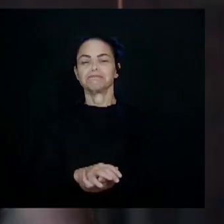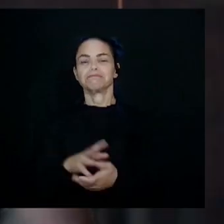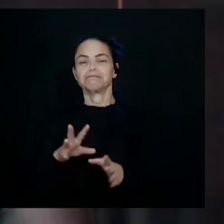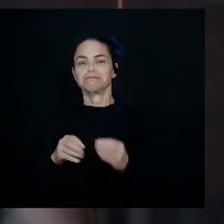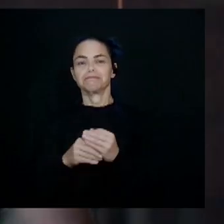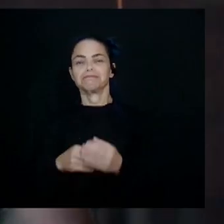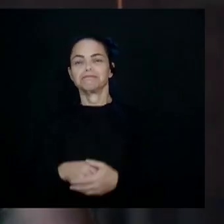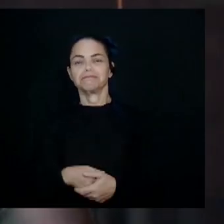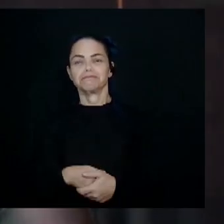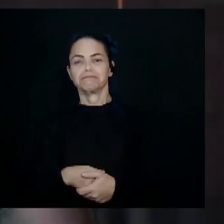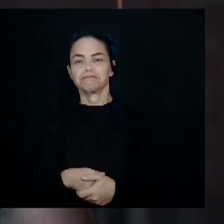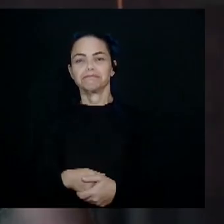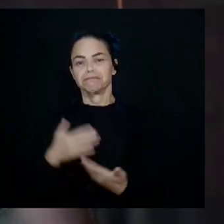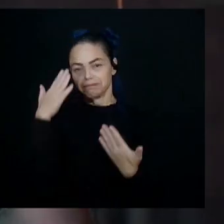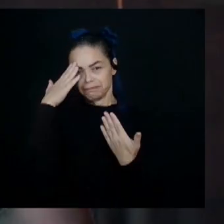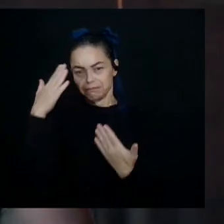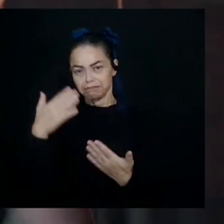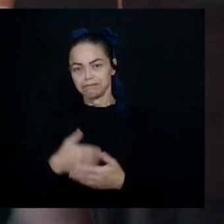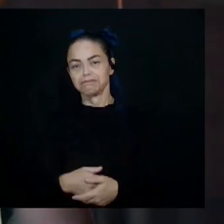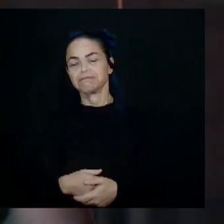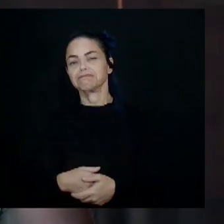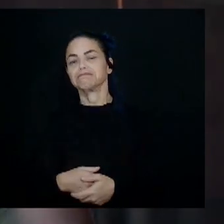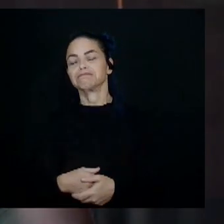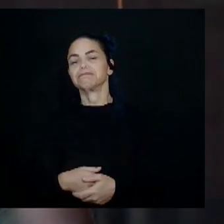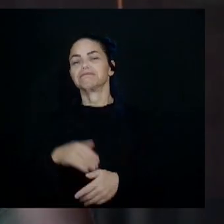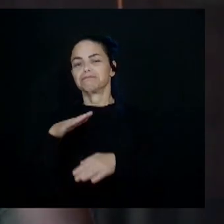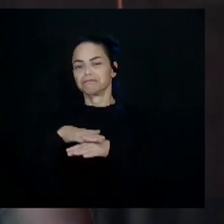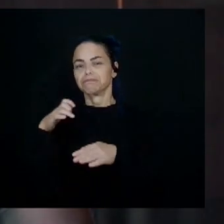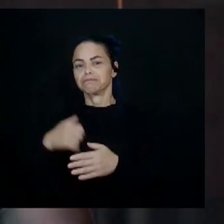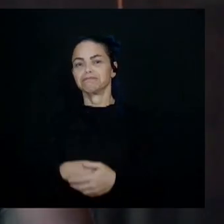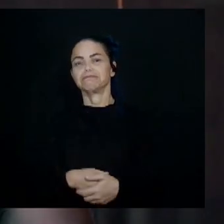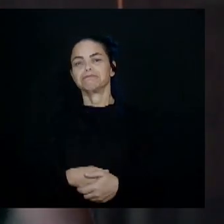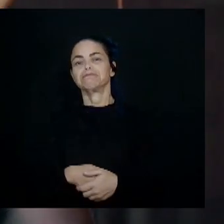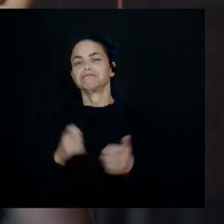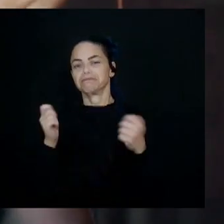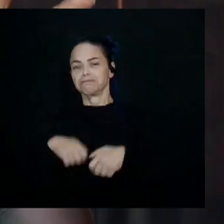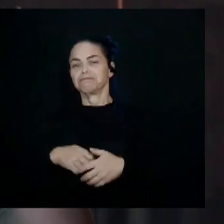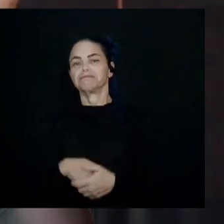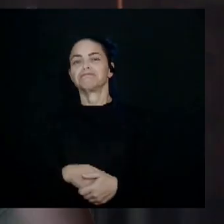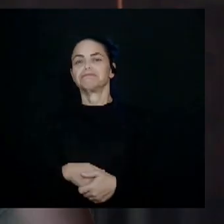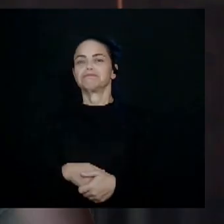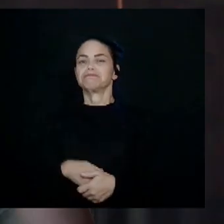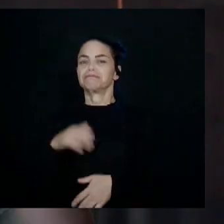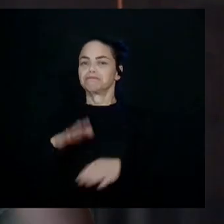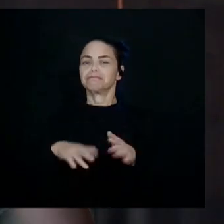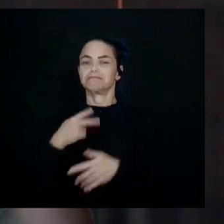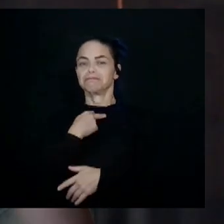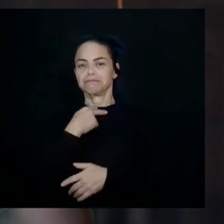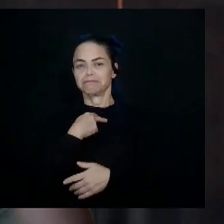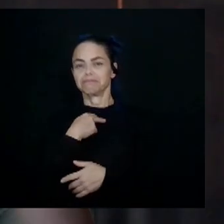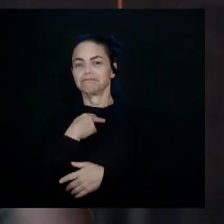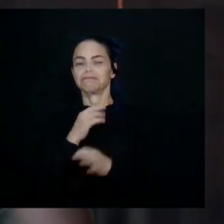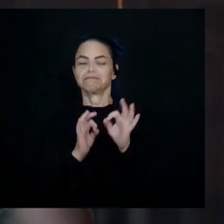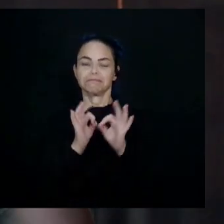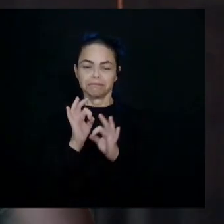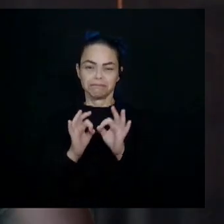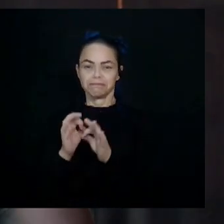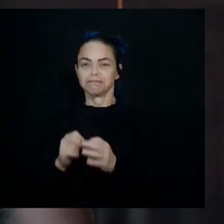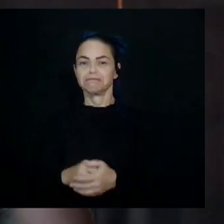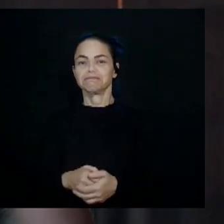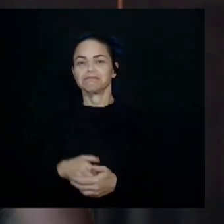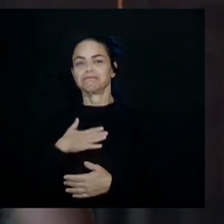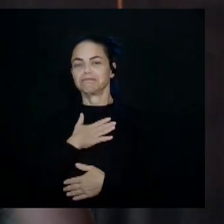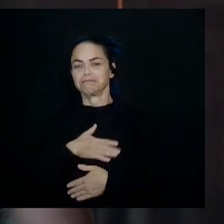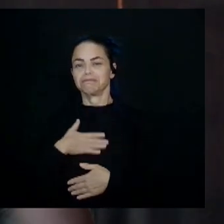Eu que agradeço. Quando vocês me chamam e eu posso, às vezes eu até não posso, mas eu dou um jeito. É um prazer estar